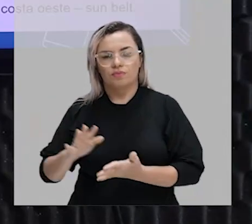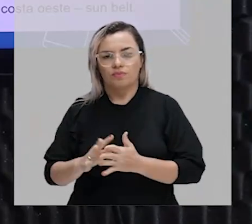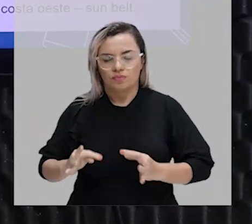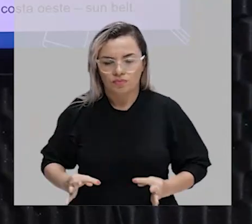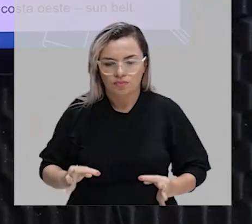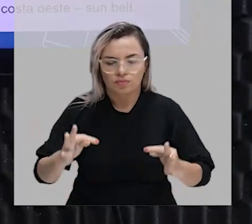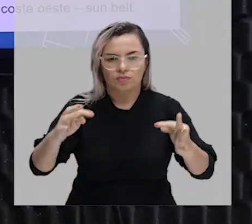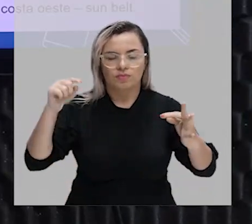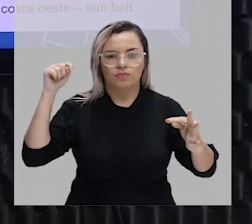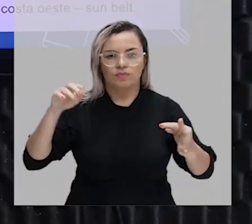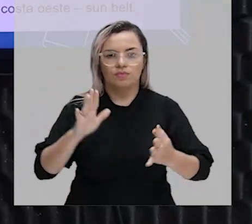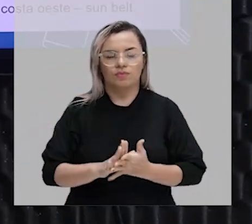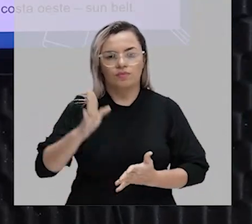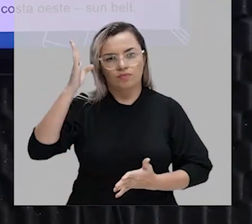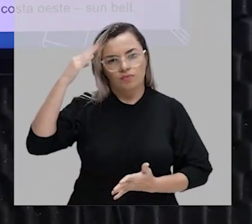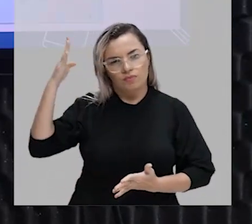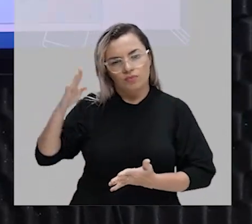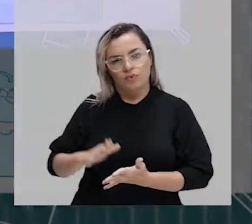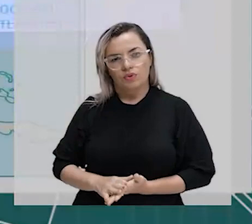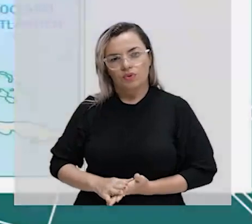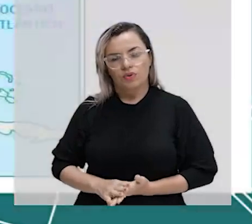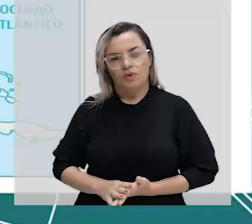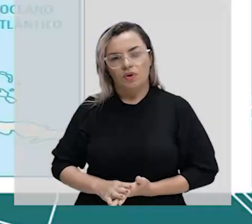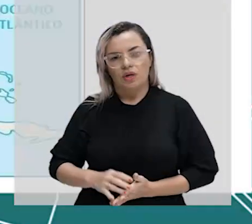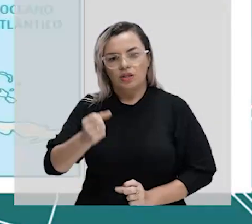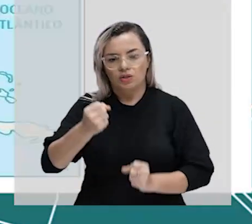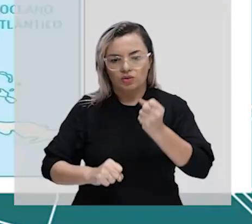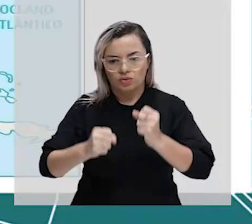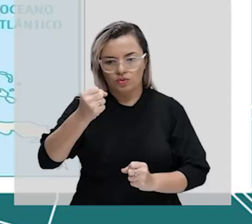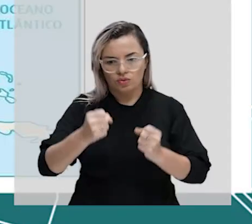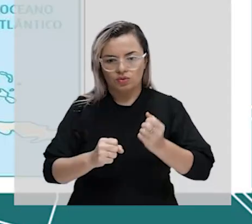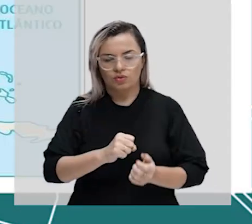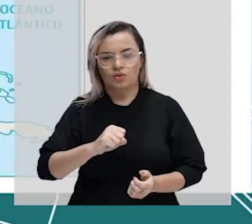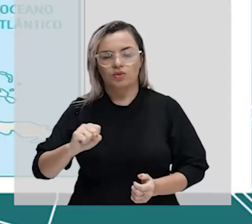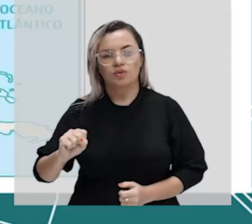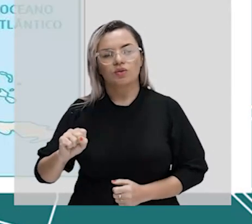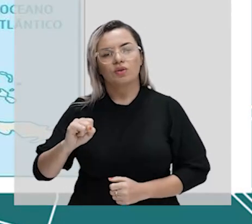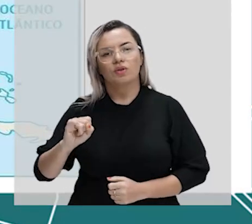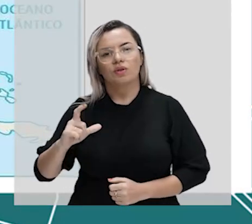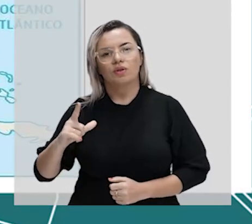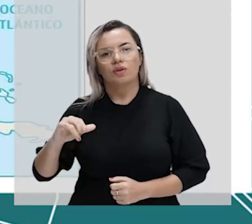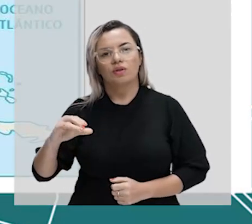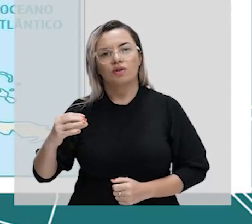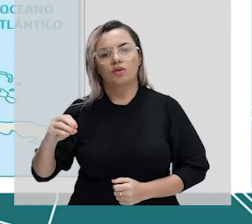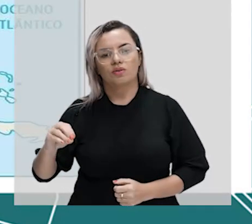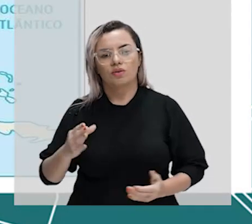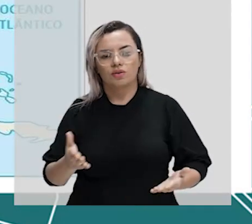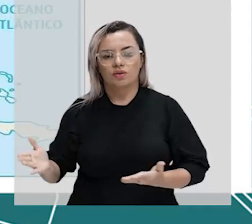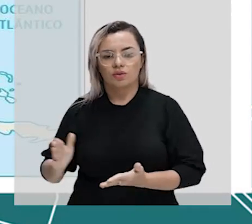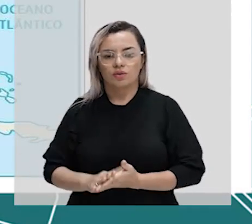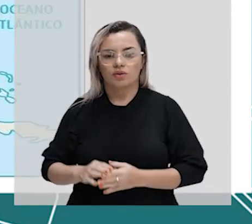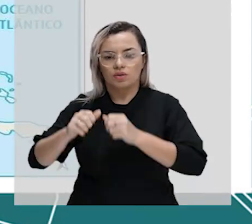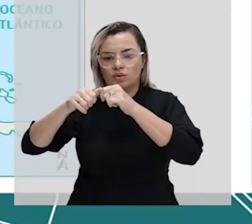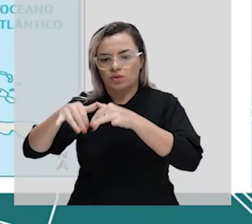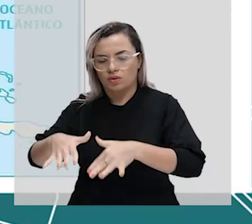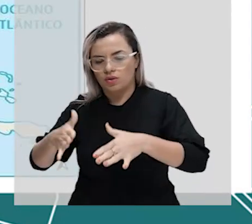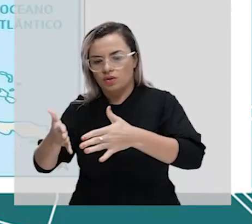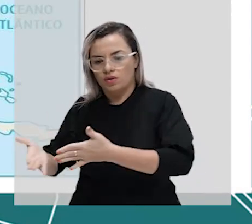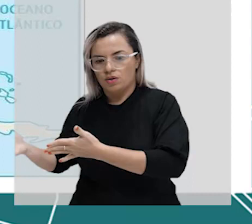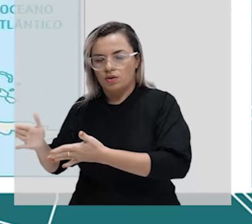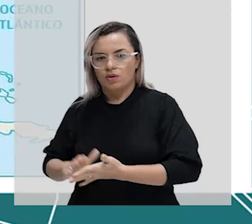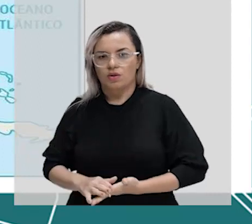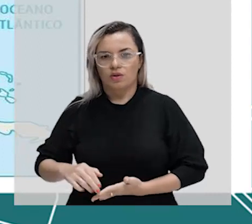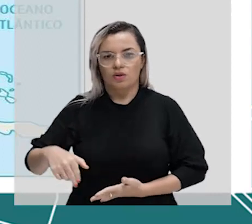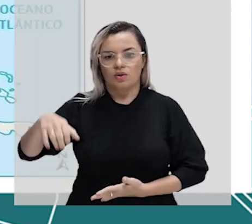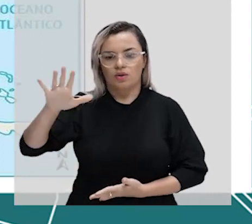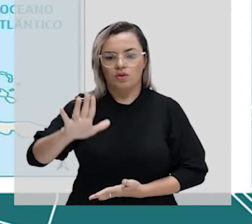tecnológica, onde fica o famoso Vale do Silício. Só para te mostrar aqui no mapa que eu estou te falando, aqui na região nordeste da costa leste,